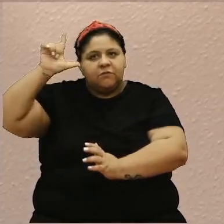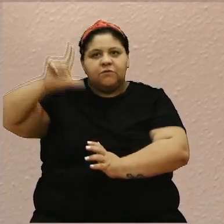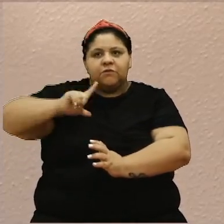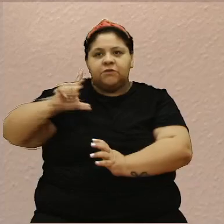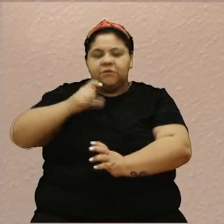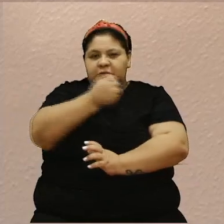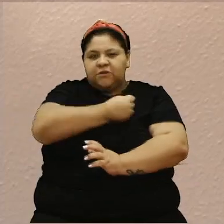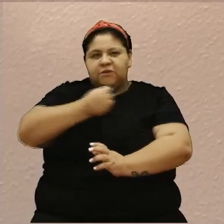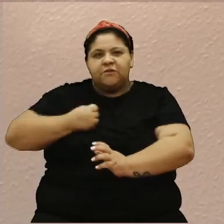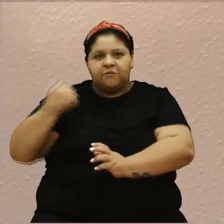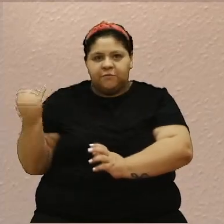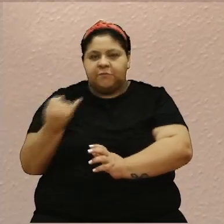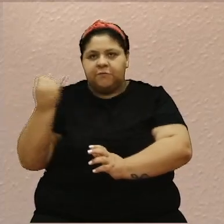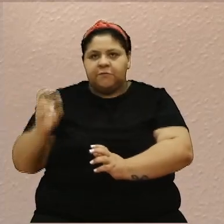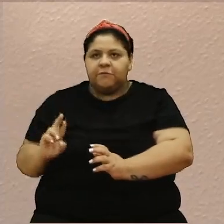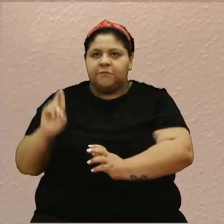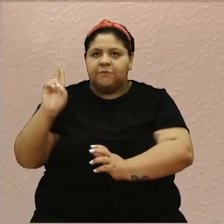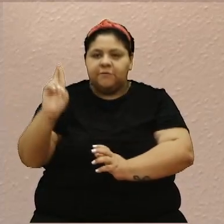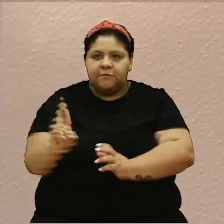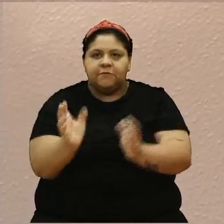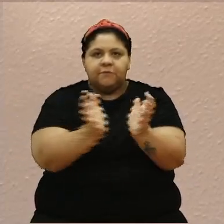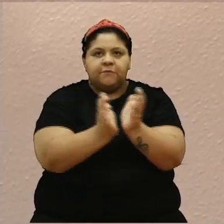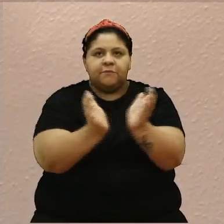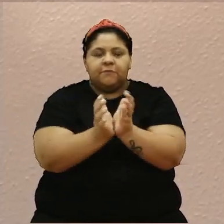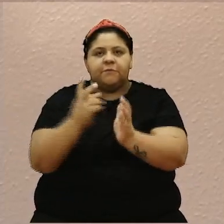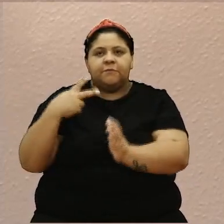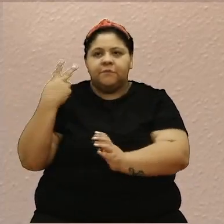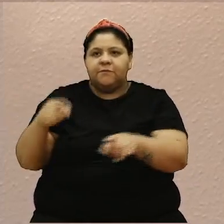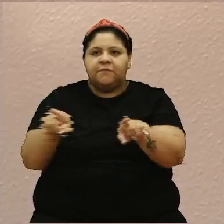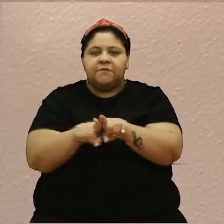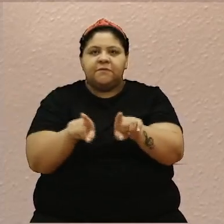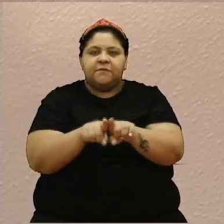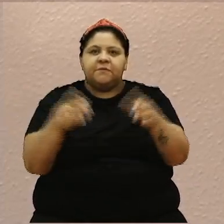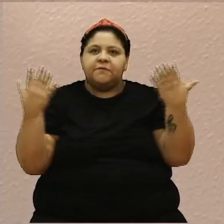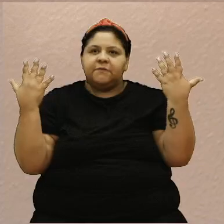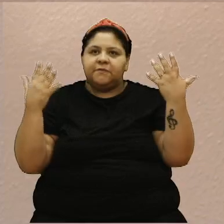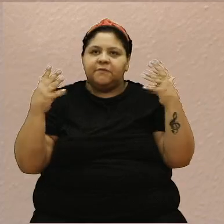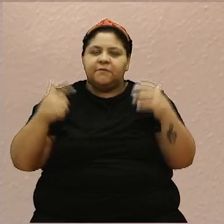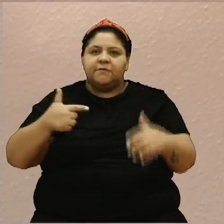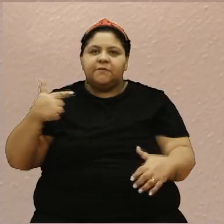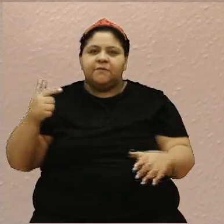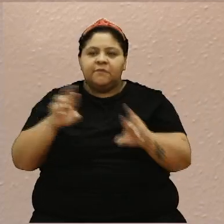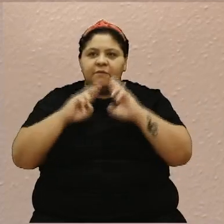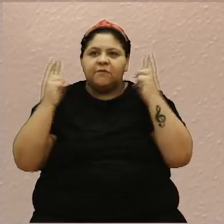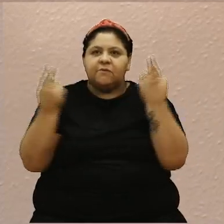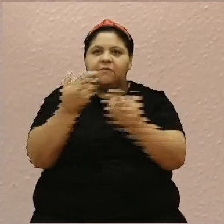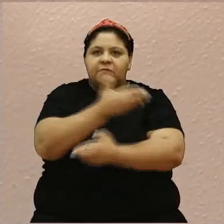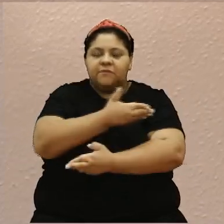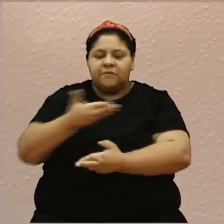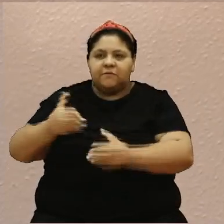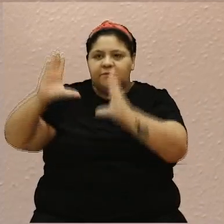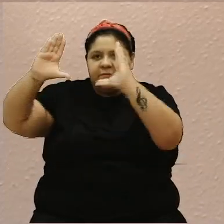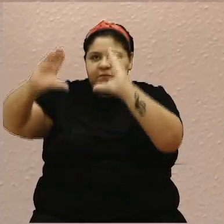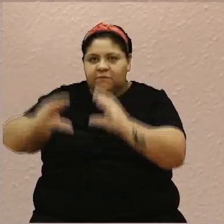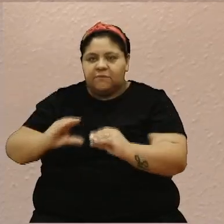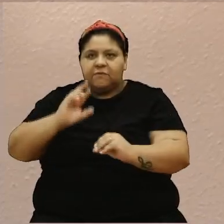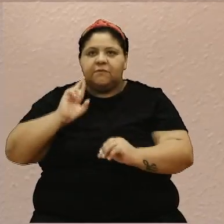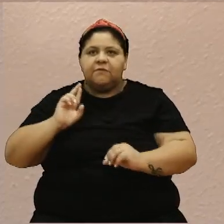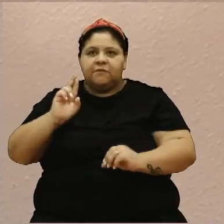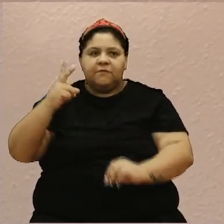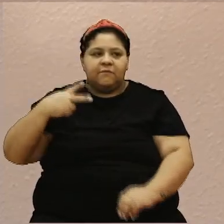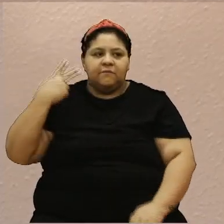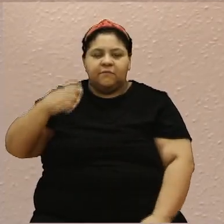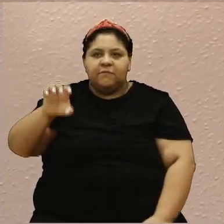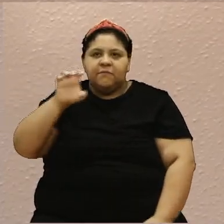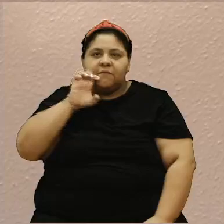número importante e representativo de colegas vereadores presentes. E também saudar a audiência pública que nós tivemos de noite, em nome da vereadora Estela, sobre